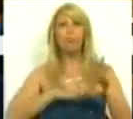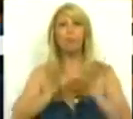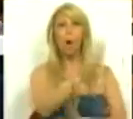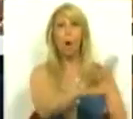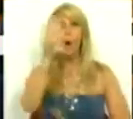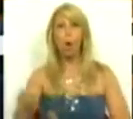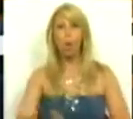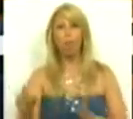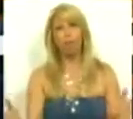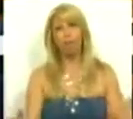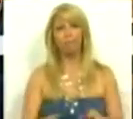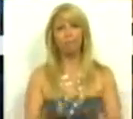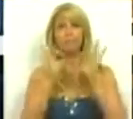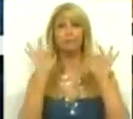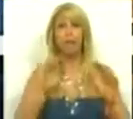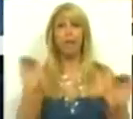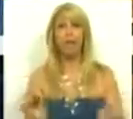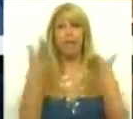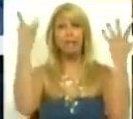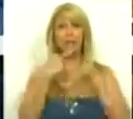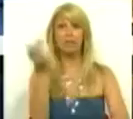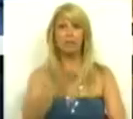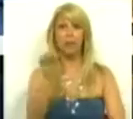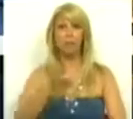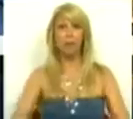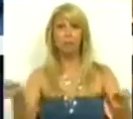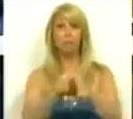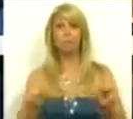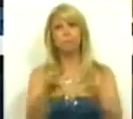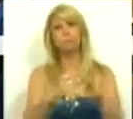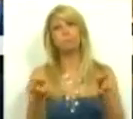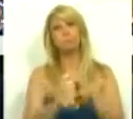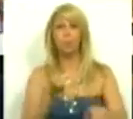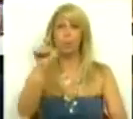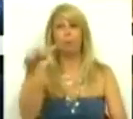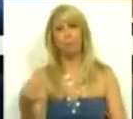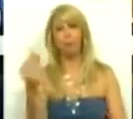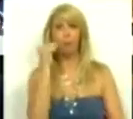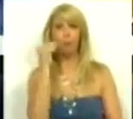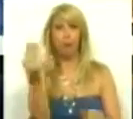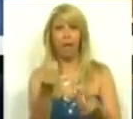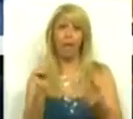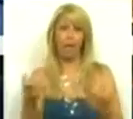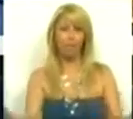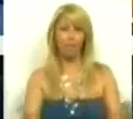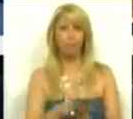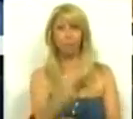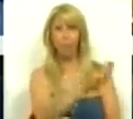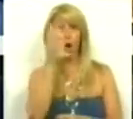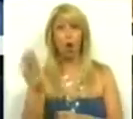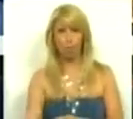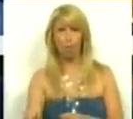que marca estas iniciativas repetidas do Partido Comunista Português. É de resto um copy-paste